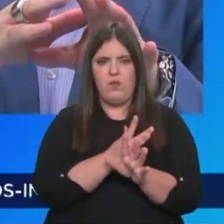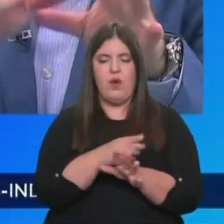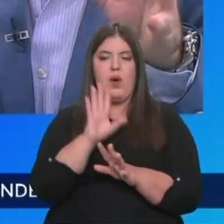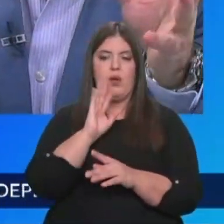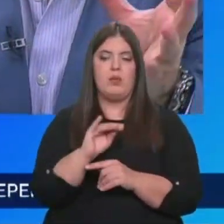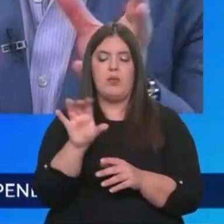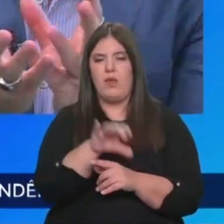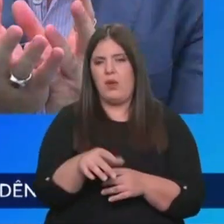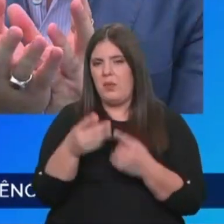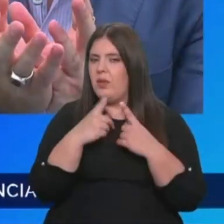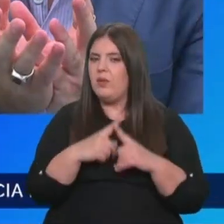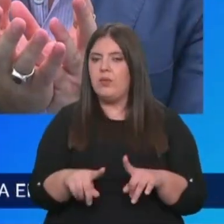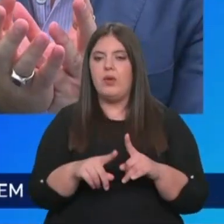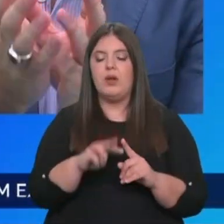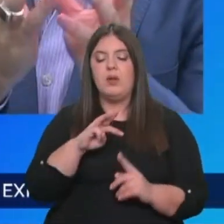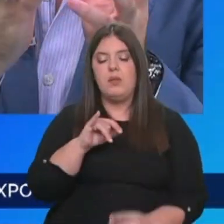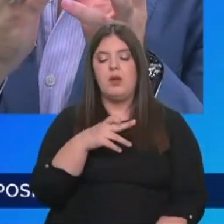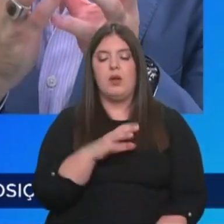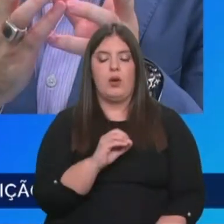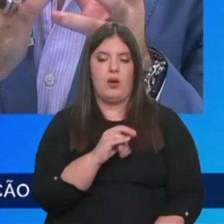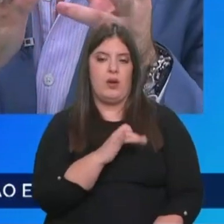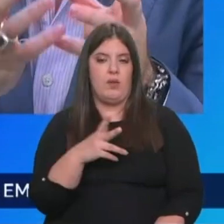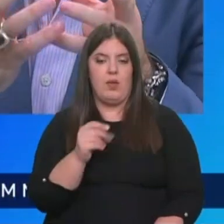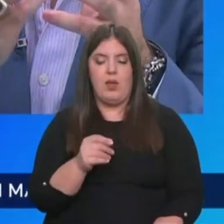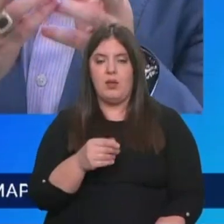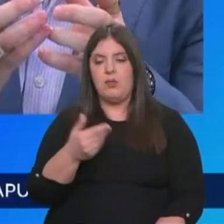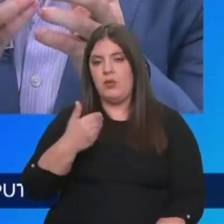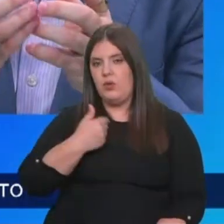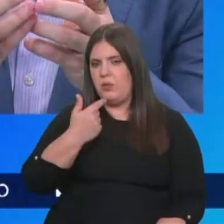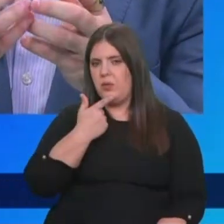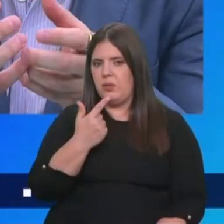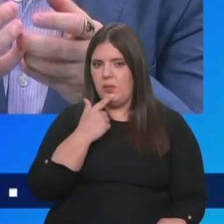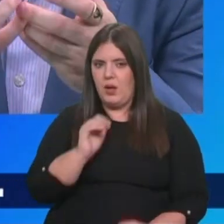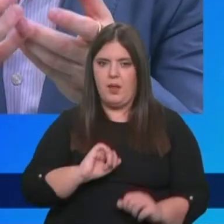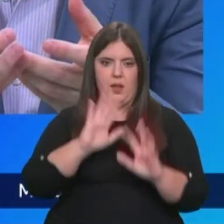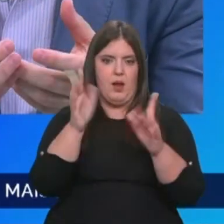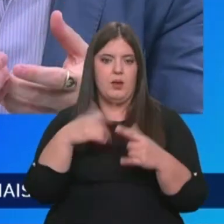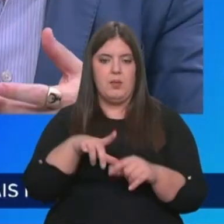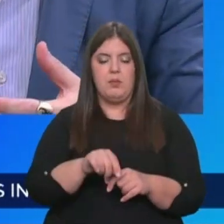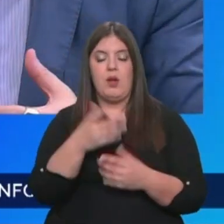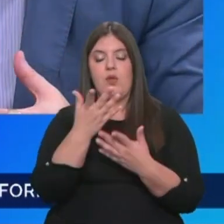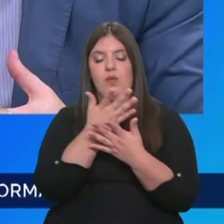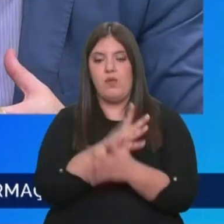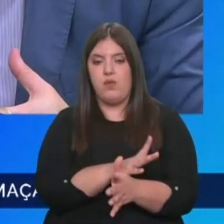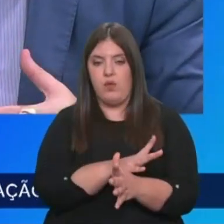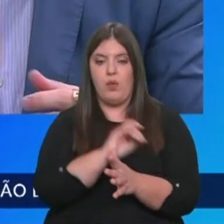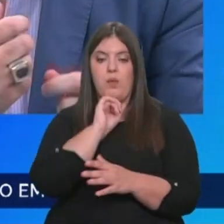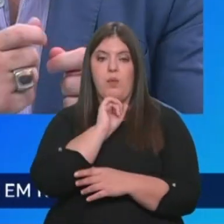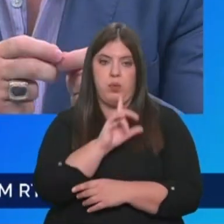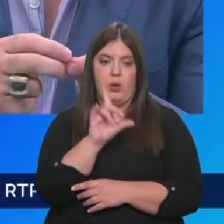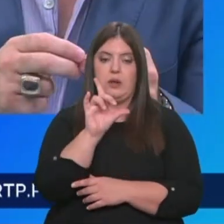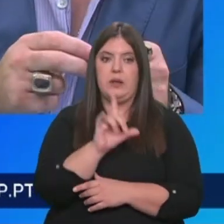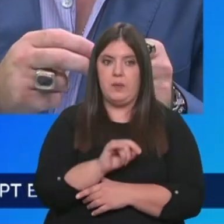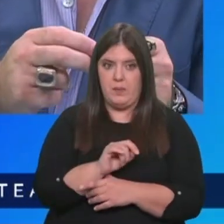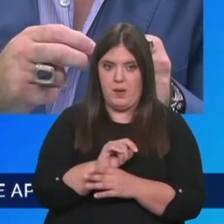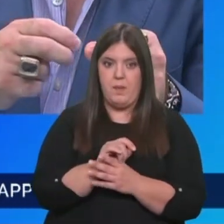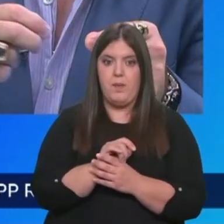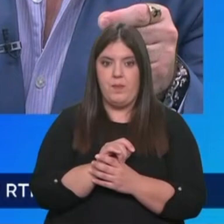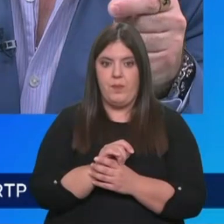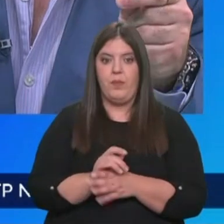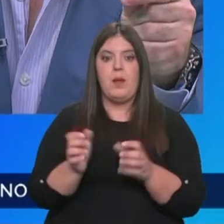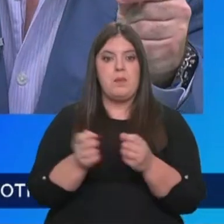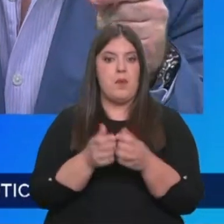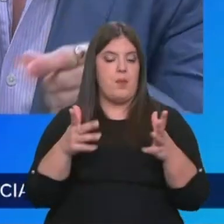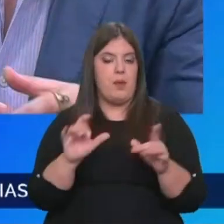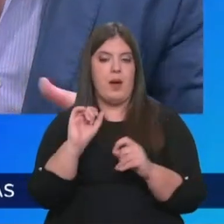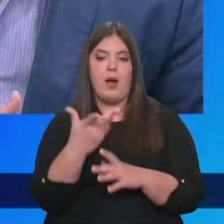de uma maneira completamente diferente em microgravidade, mas ajuda-nos também a perceber como é que o fogo pode também alastrar muito